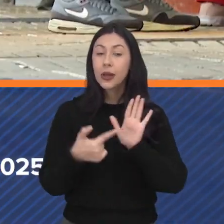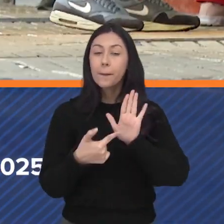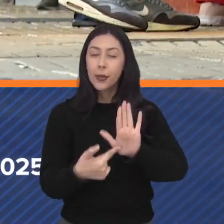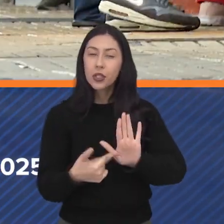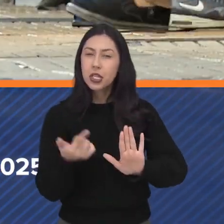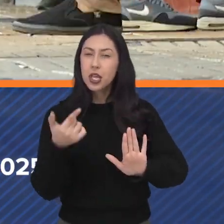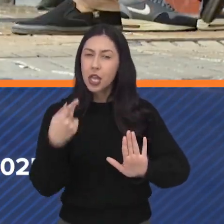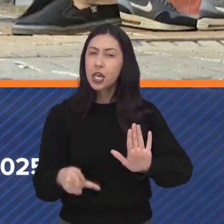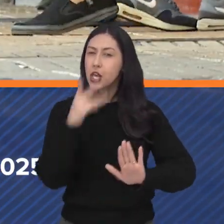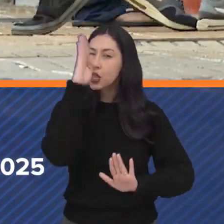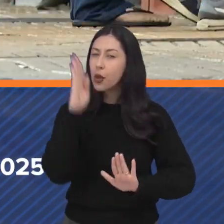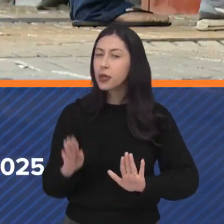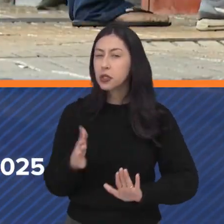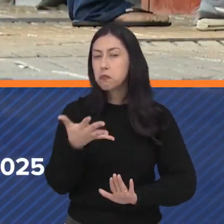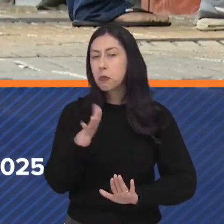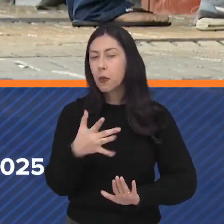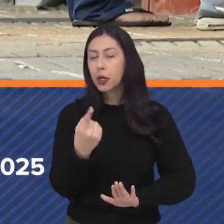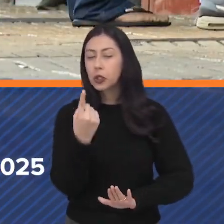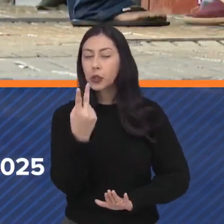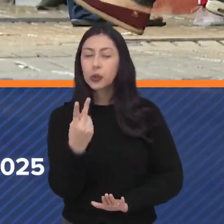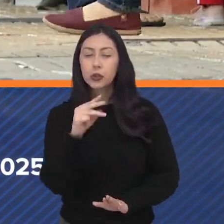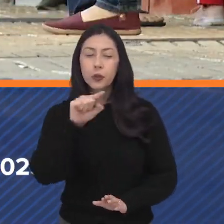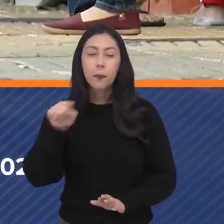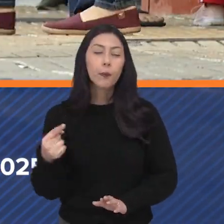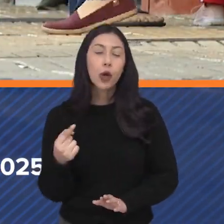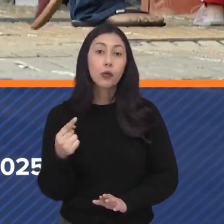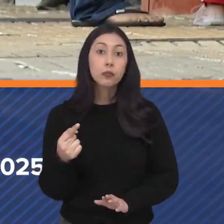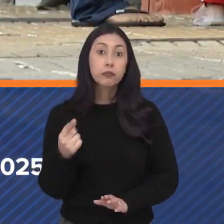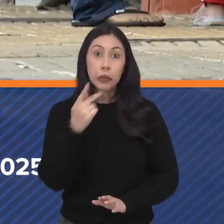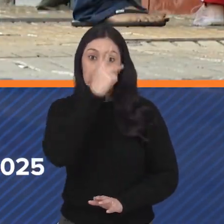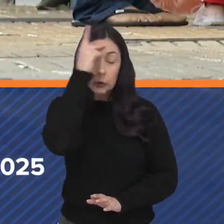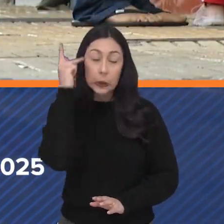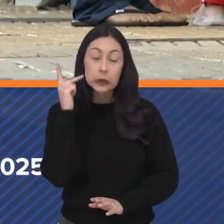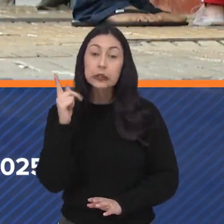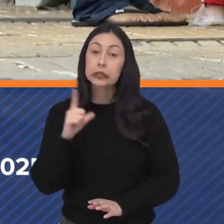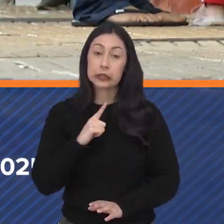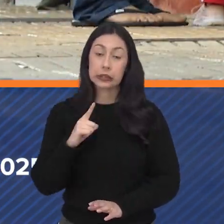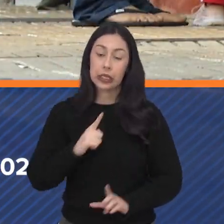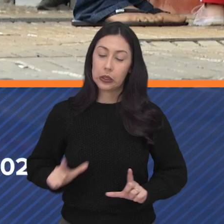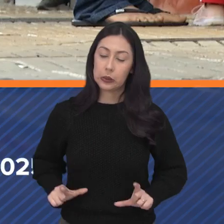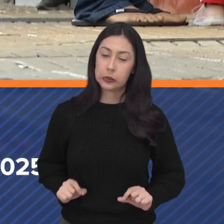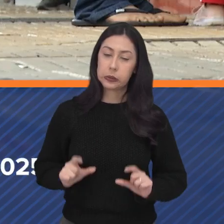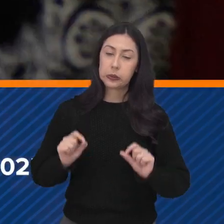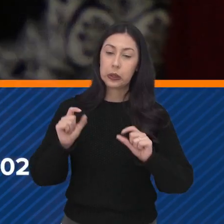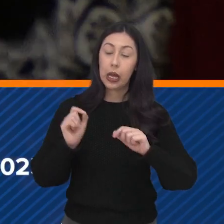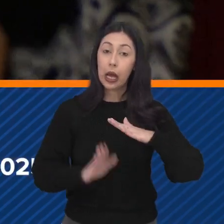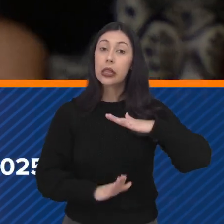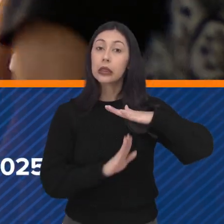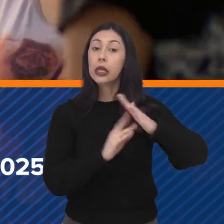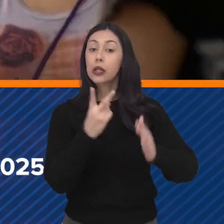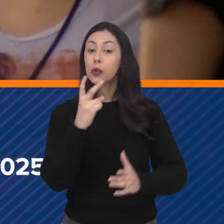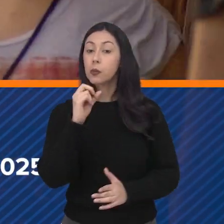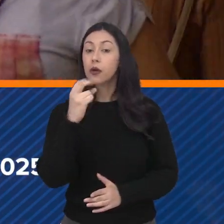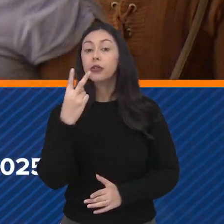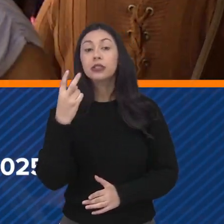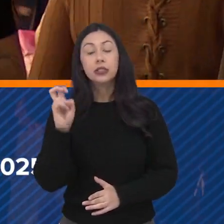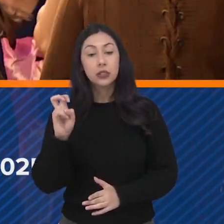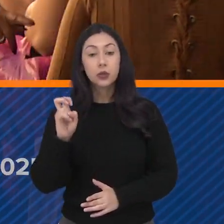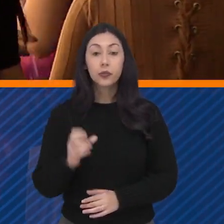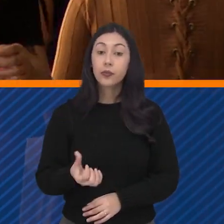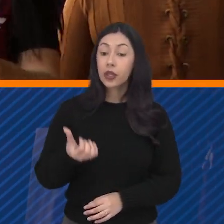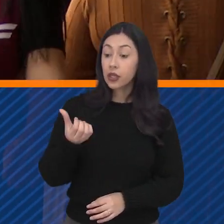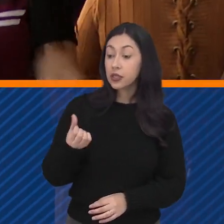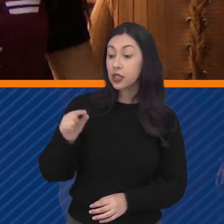nosso país deve registrar cerca de 12 mil diagnósticos de linfoma não Hodgkin por ano até